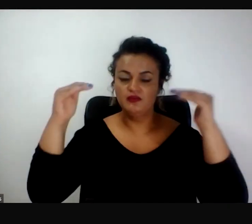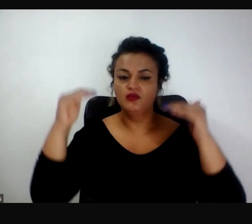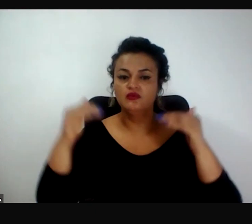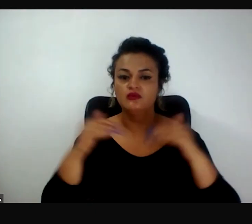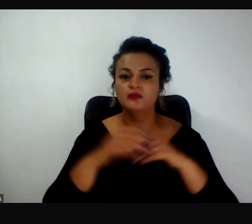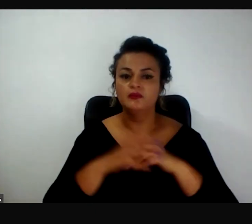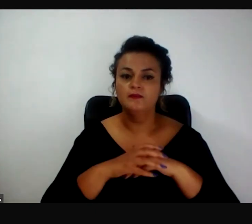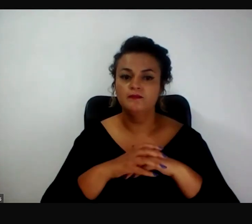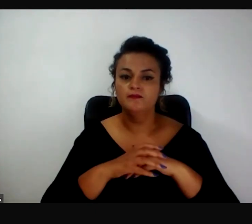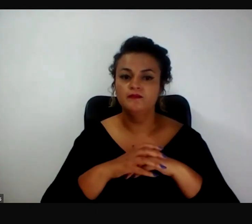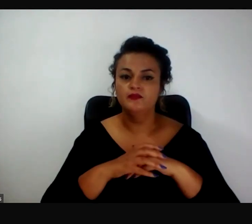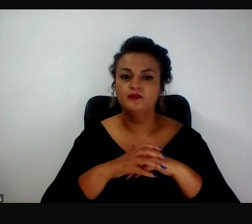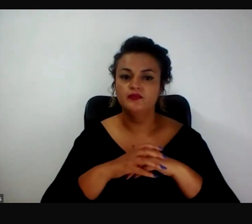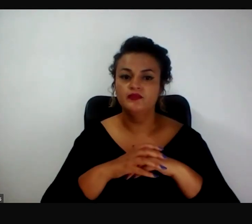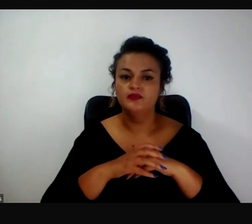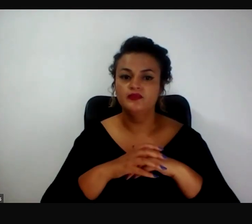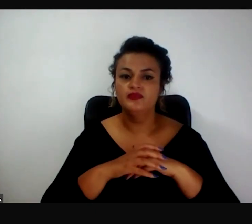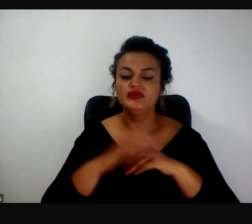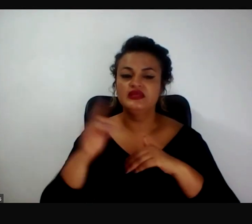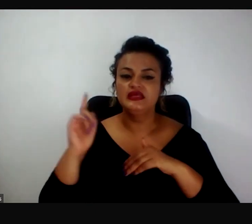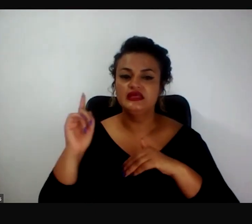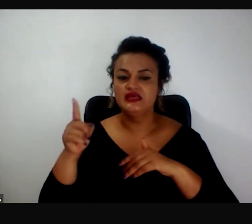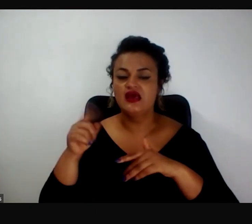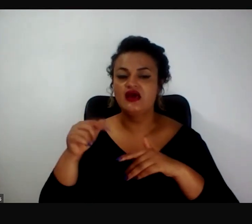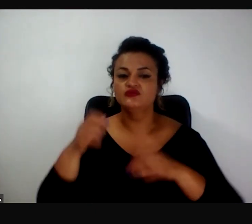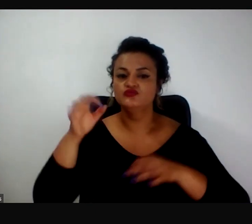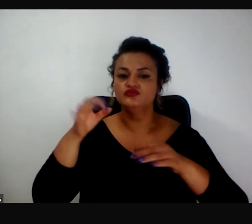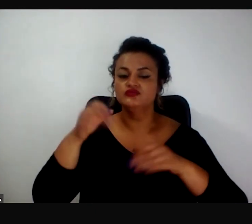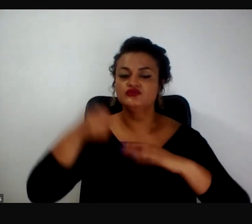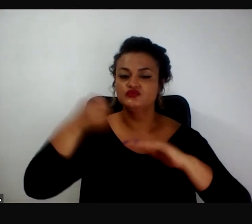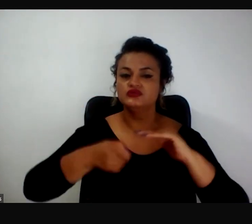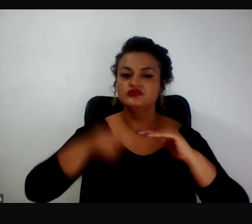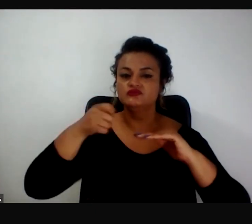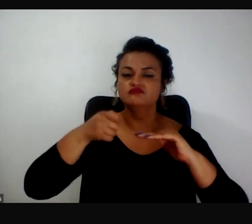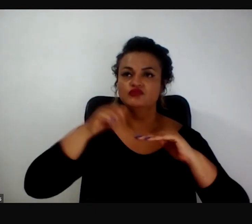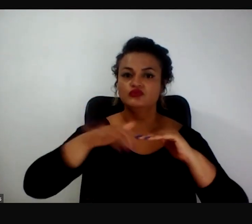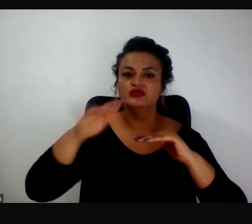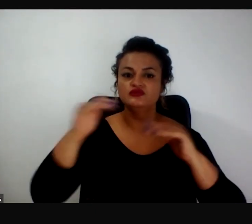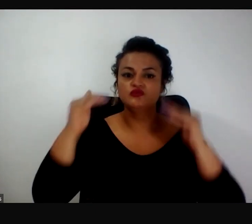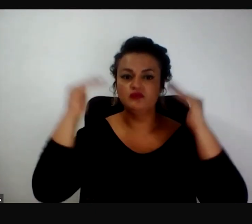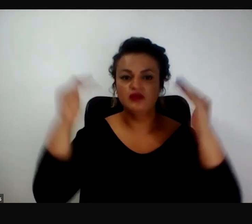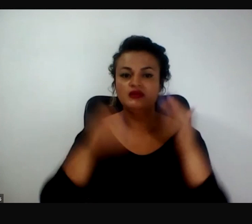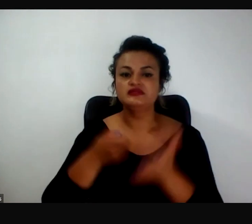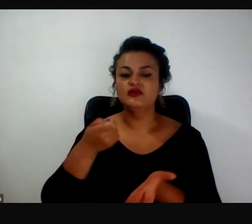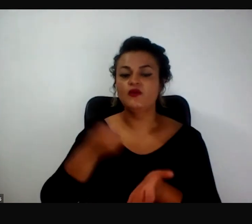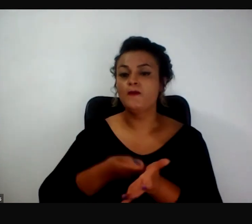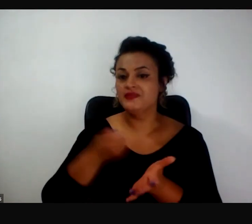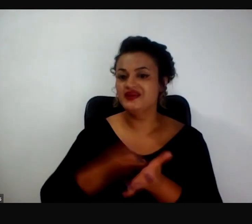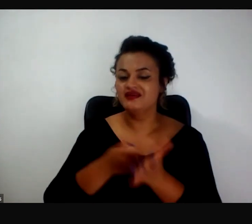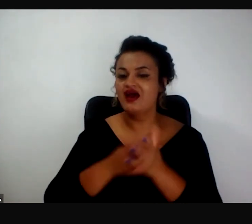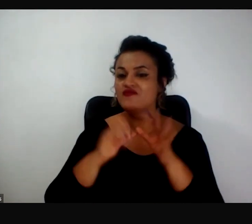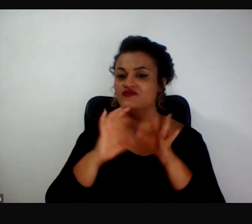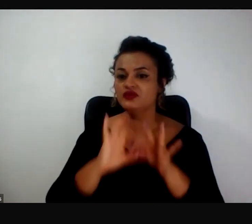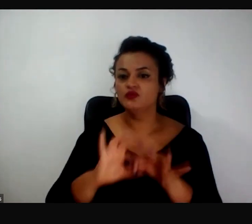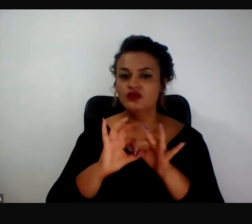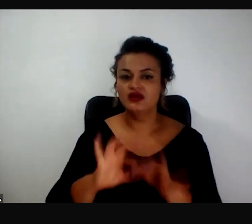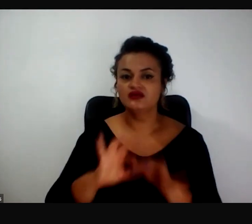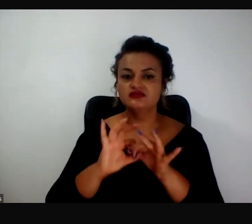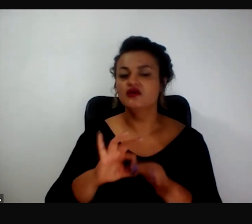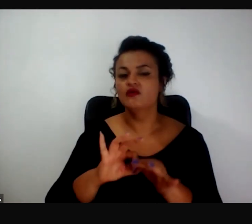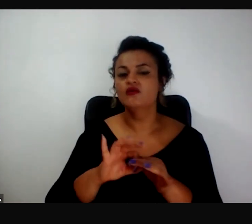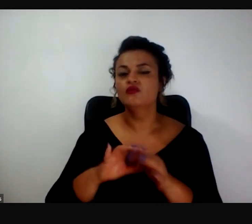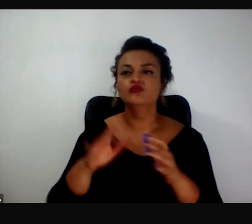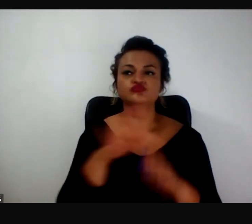atribuya ese carácter de doctrina jurisprudencial será de obligada vinculación para todos los jueces